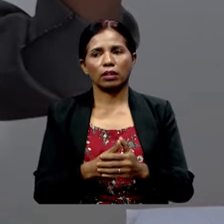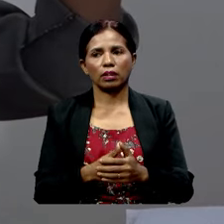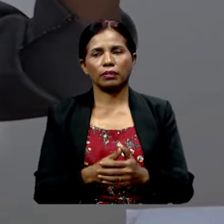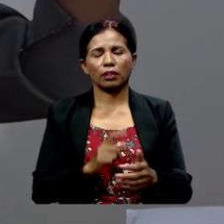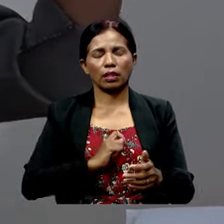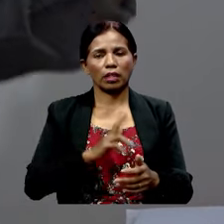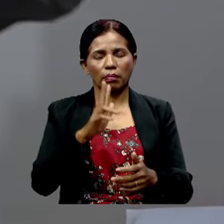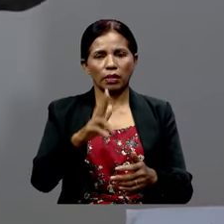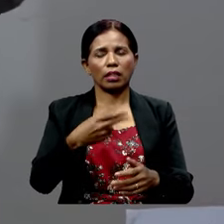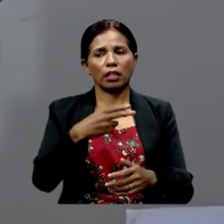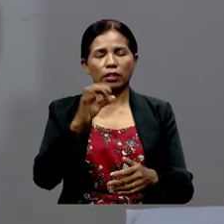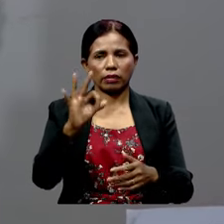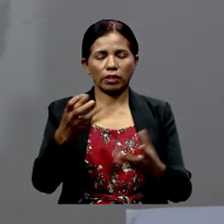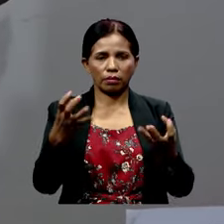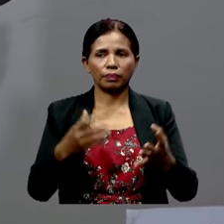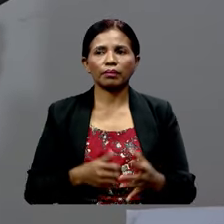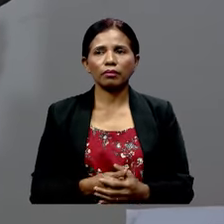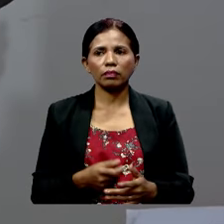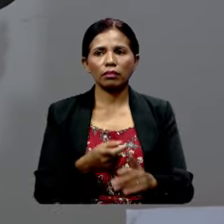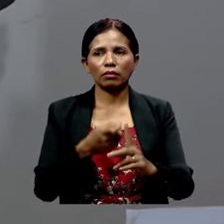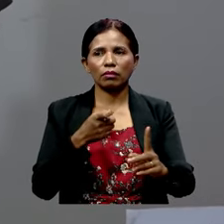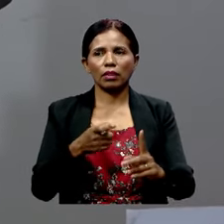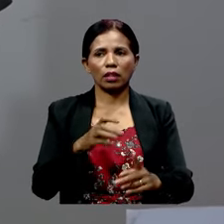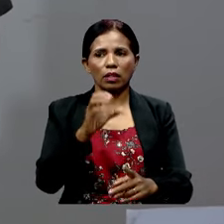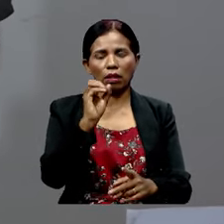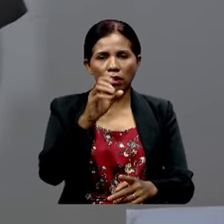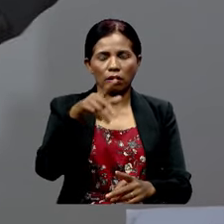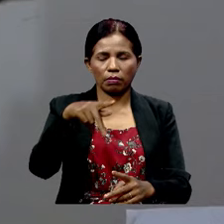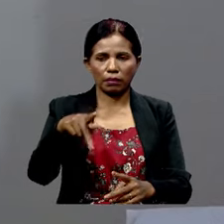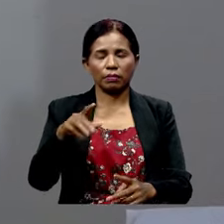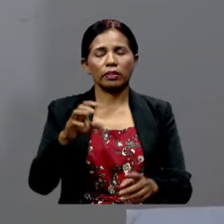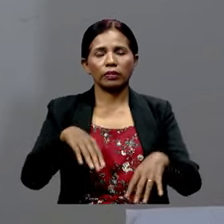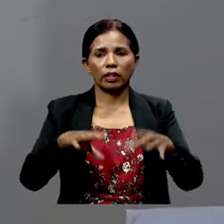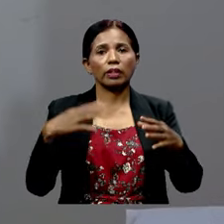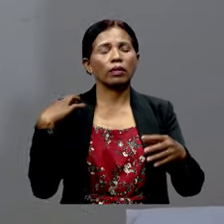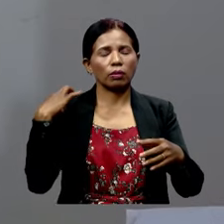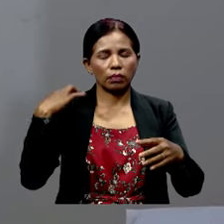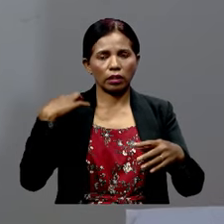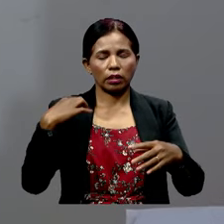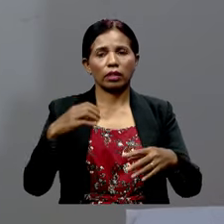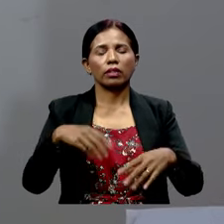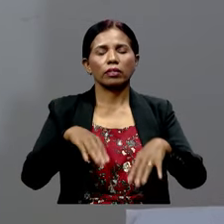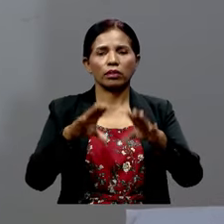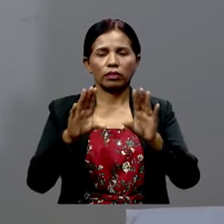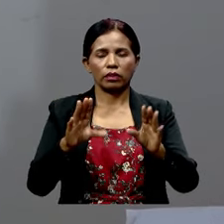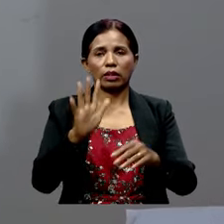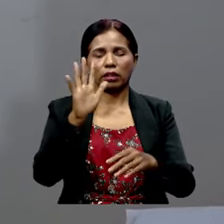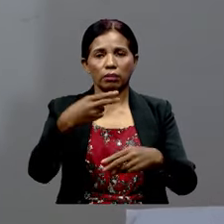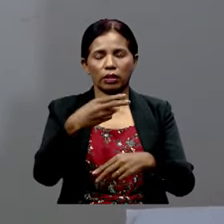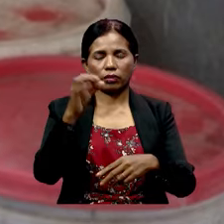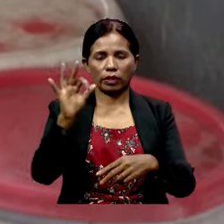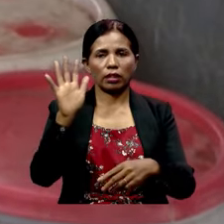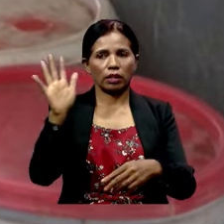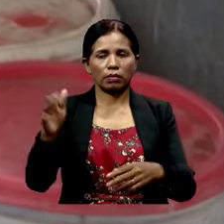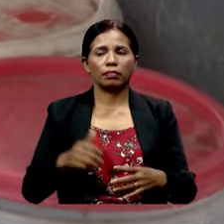de. Baguia, você, né? Ovenia, né? Lima. Baguia, vendedores, produto, né? Sem